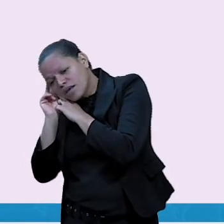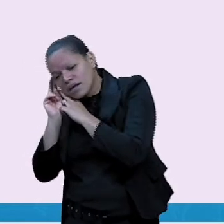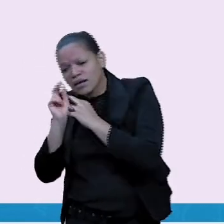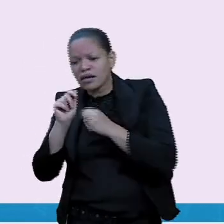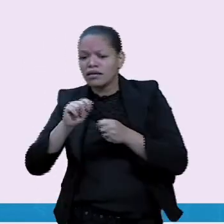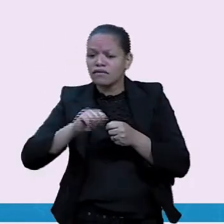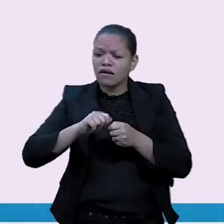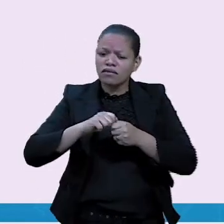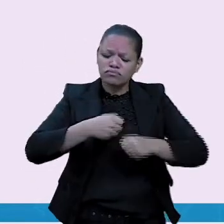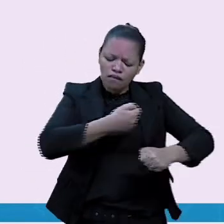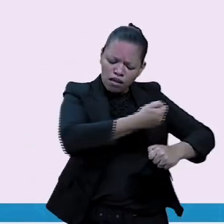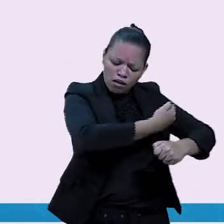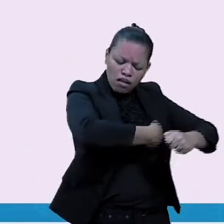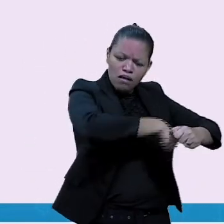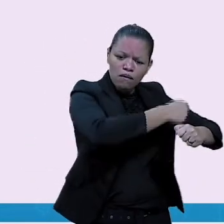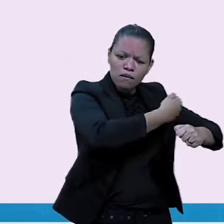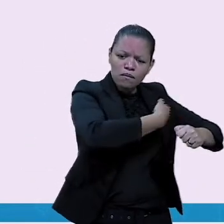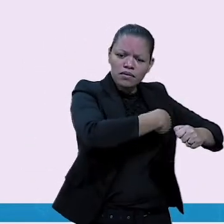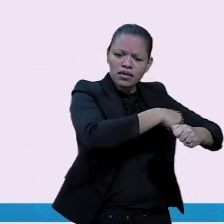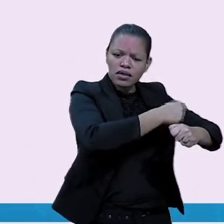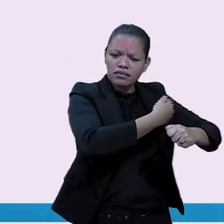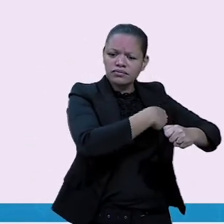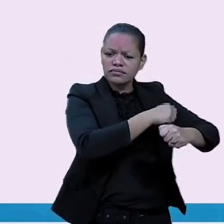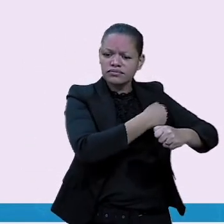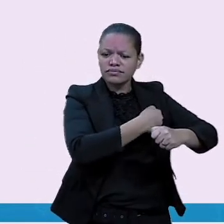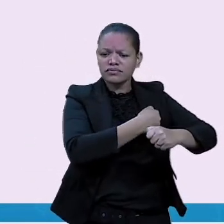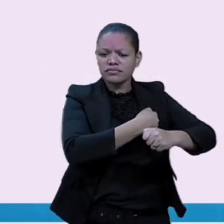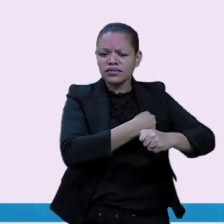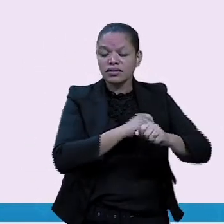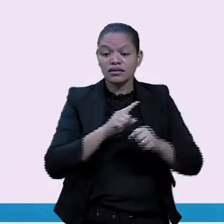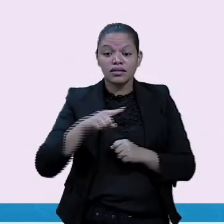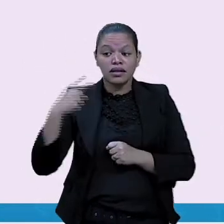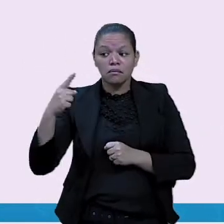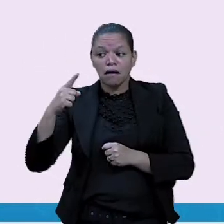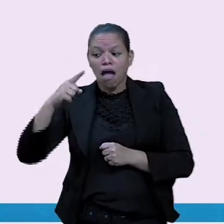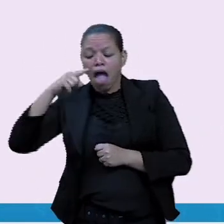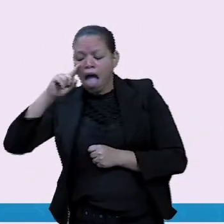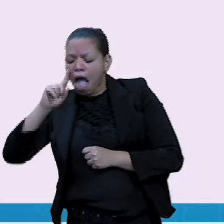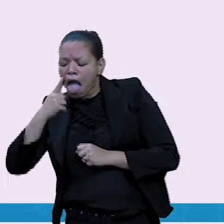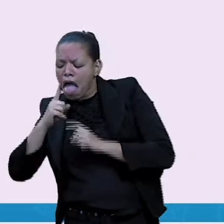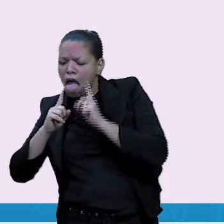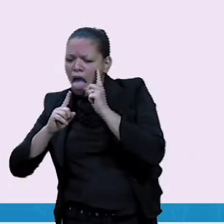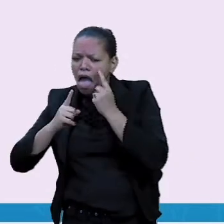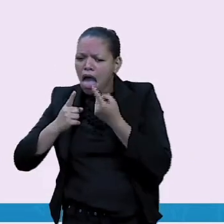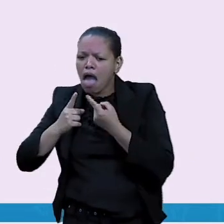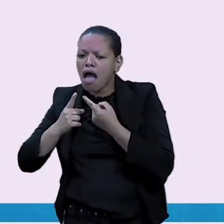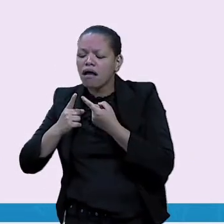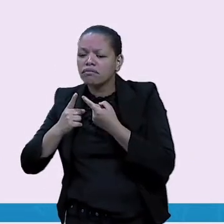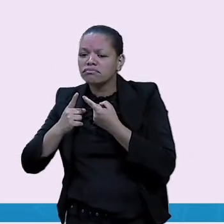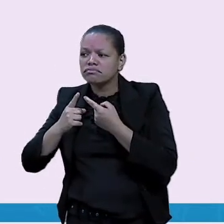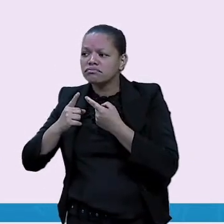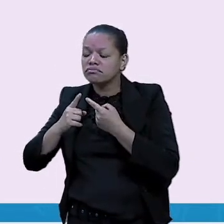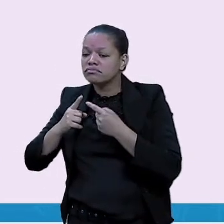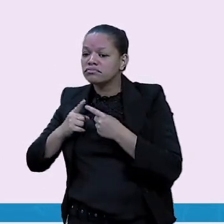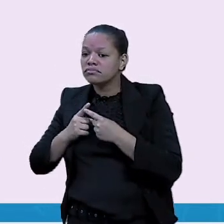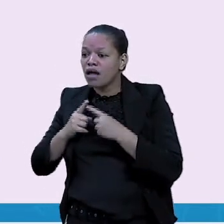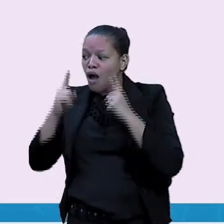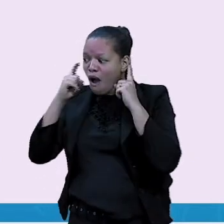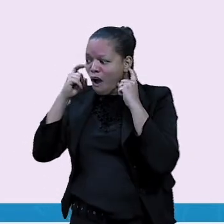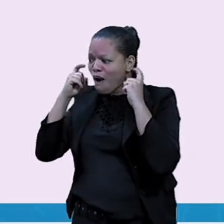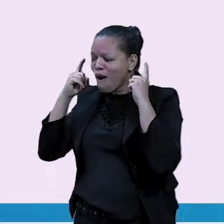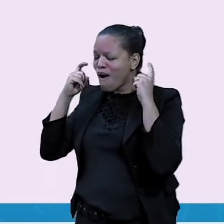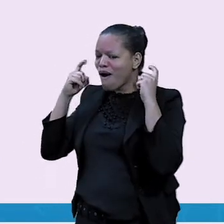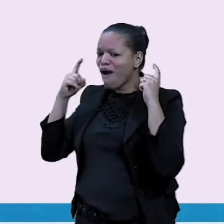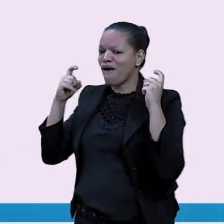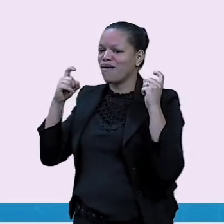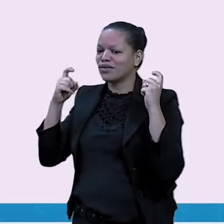assim, ó, buá, buá. Ela fala assim, ó, minha filha chorou. Imita o som do choro na brincadeira